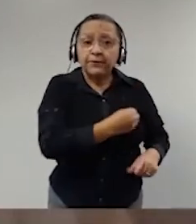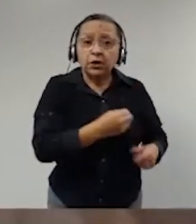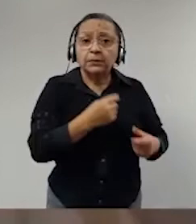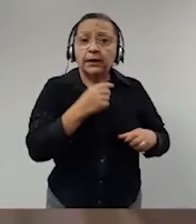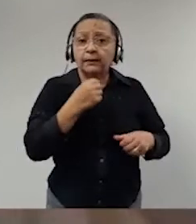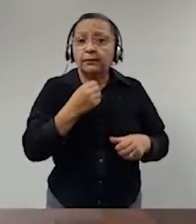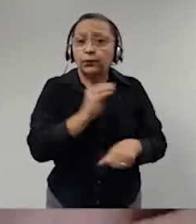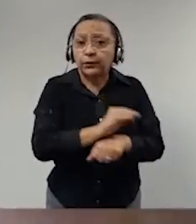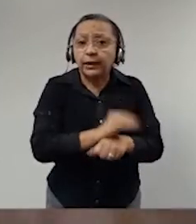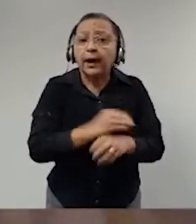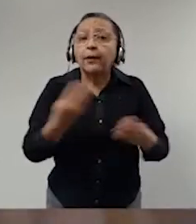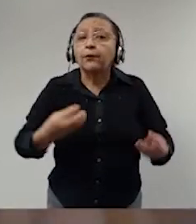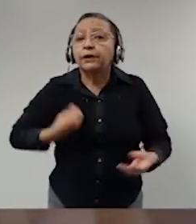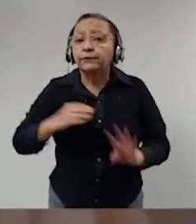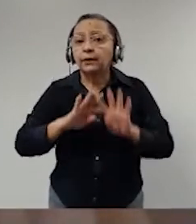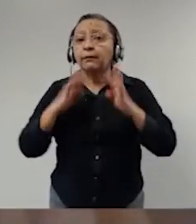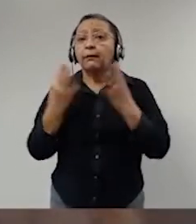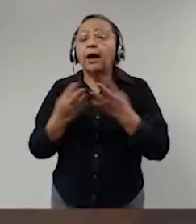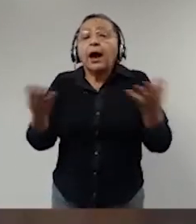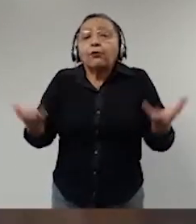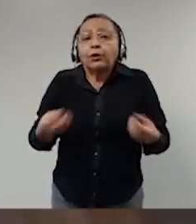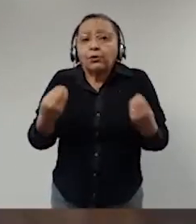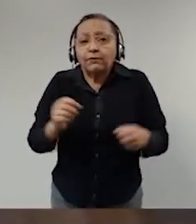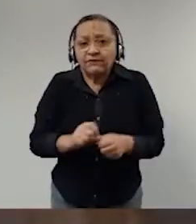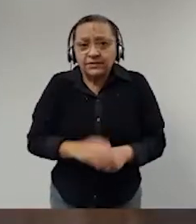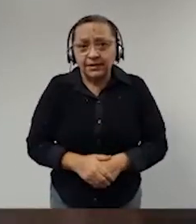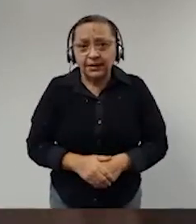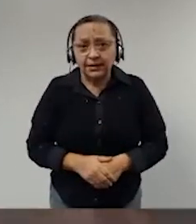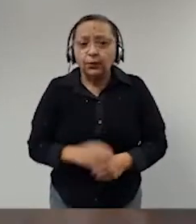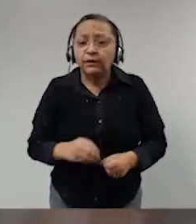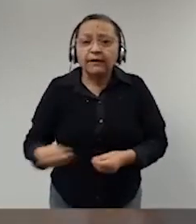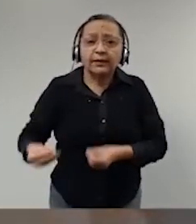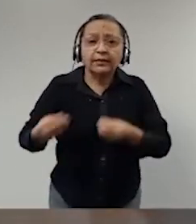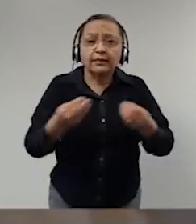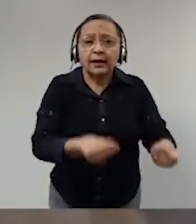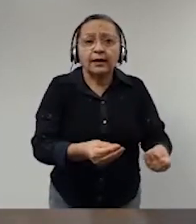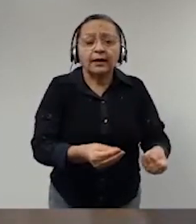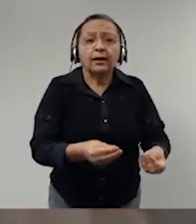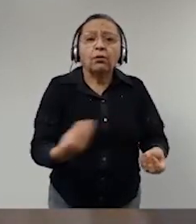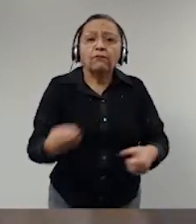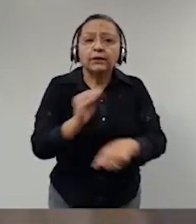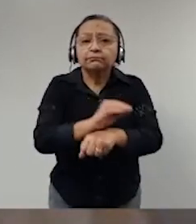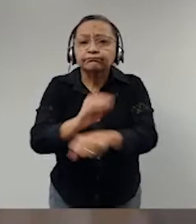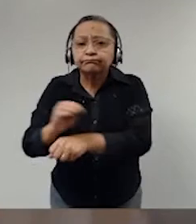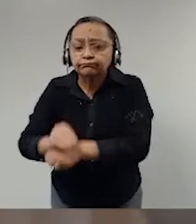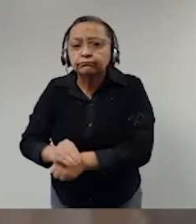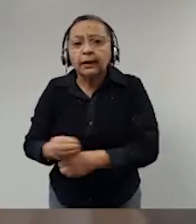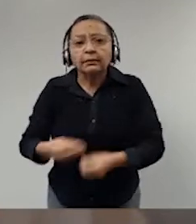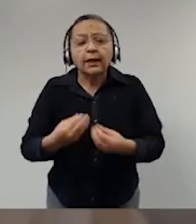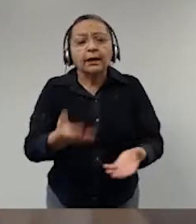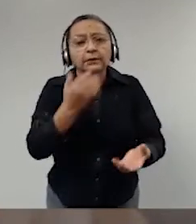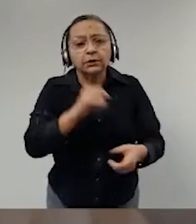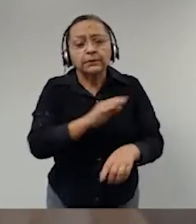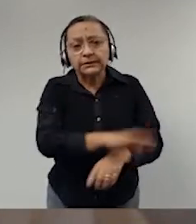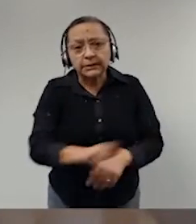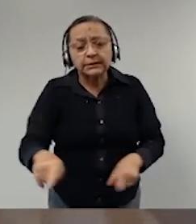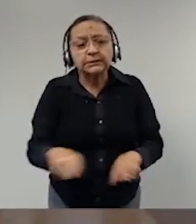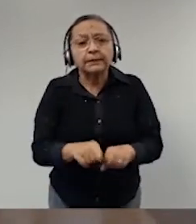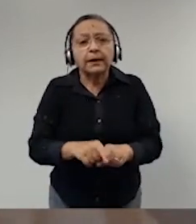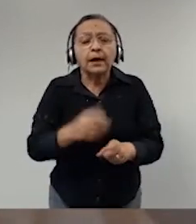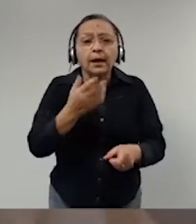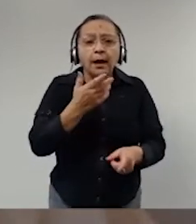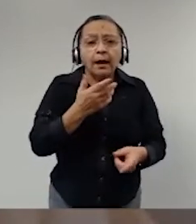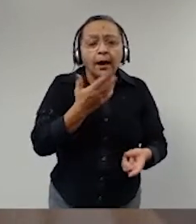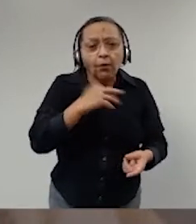pressão danada. Você imagina essa mãe agora que está pensando que vai colocar no prato para as crianças à noite jantar e amanhã tomar café. Então, são